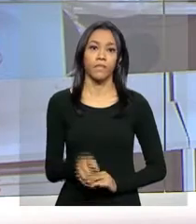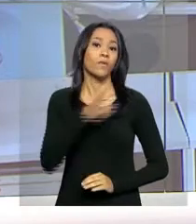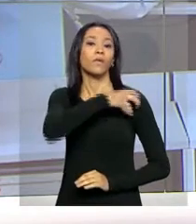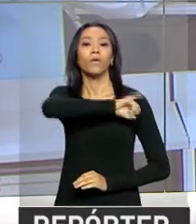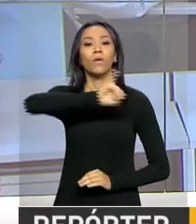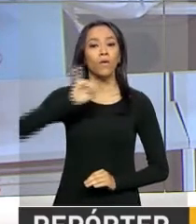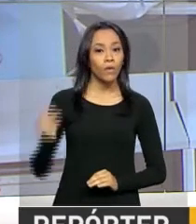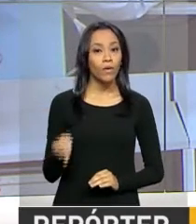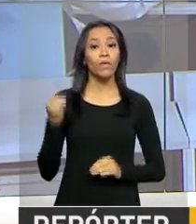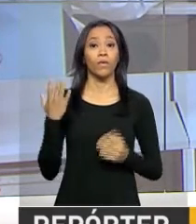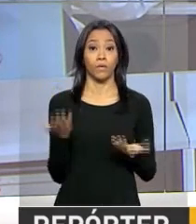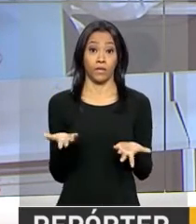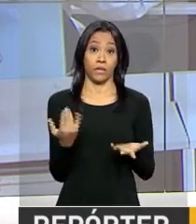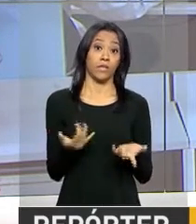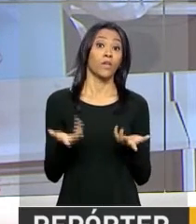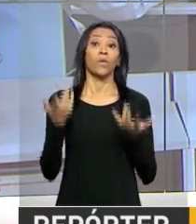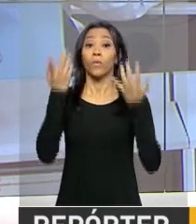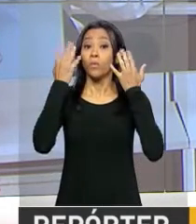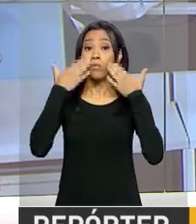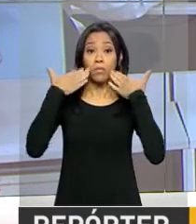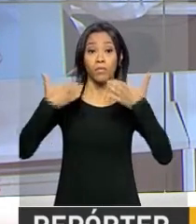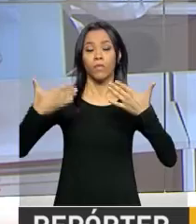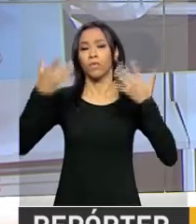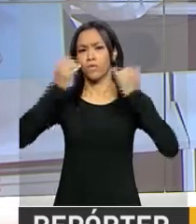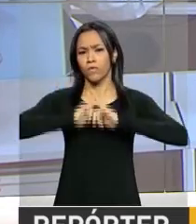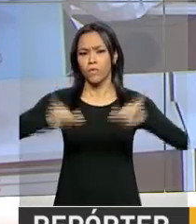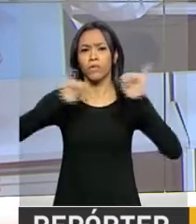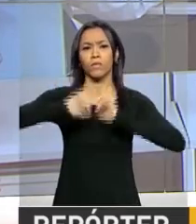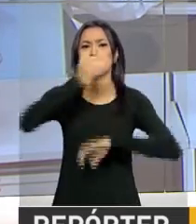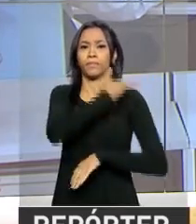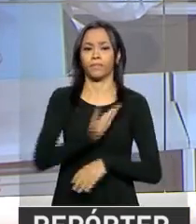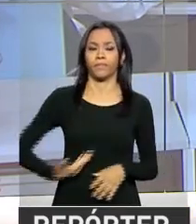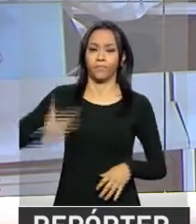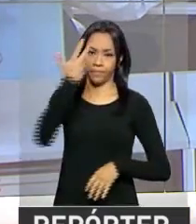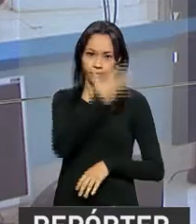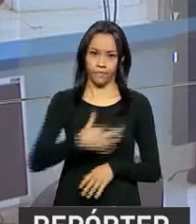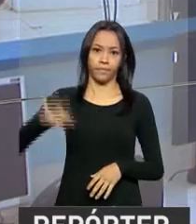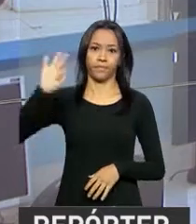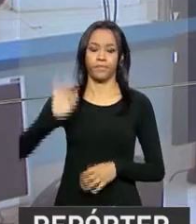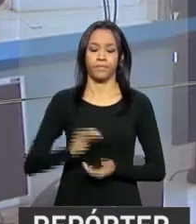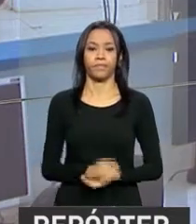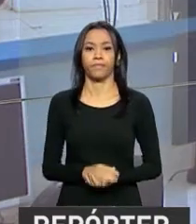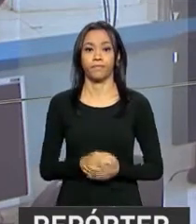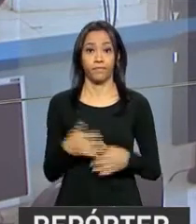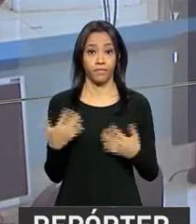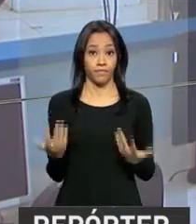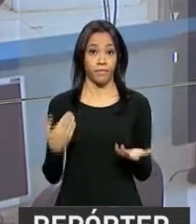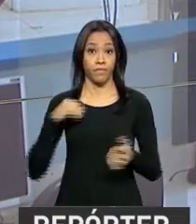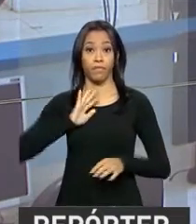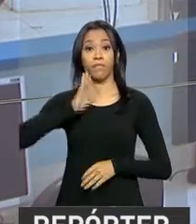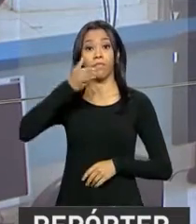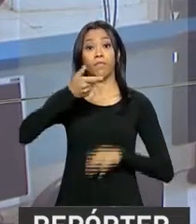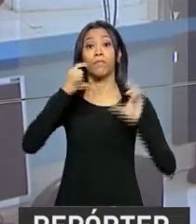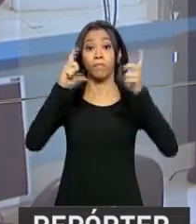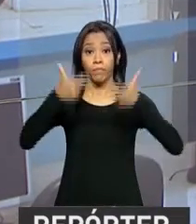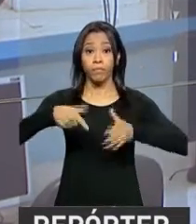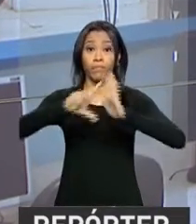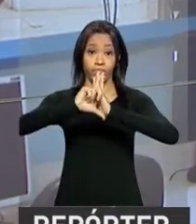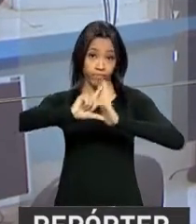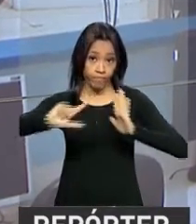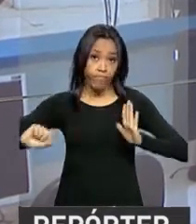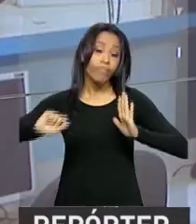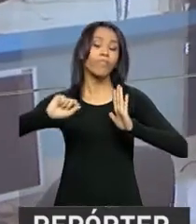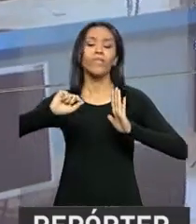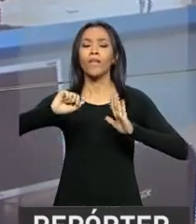Olá, o repórter NBR está de volta com as notícias do governo federal. Vamos direto ao Palácio do